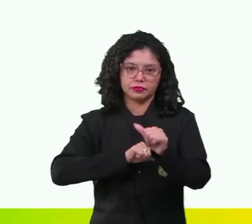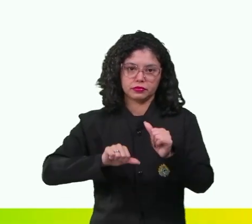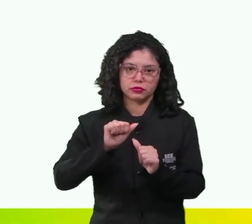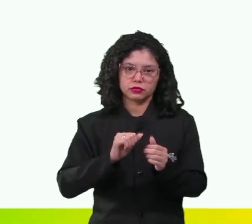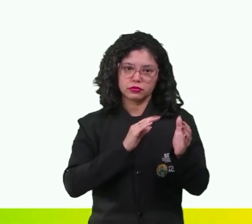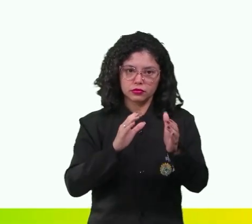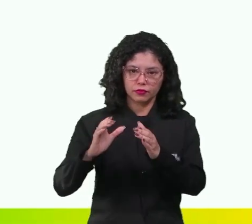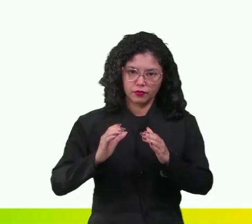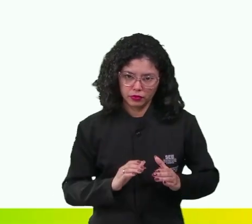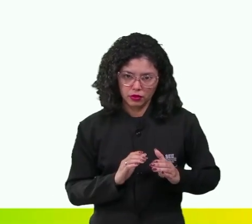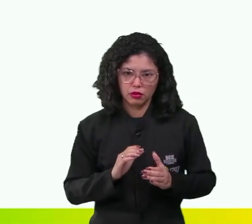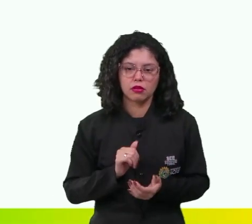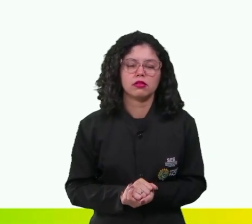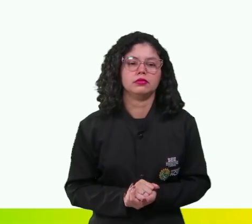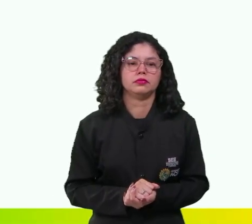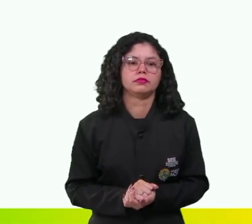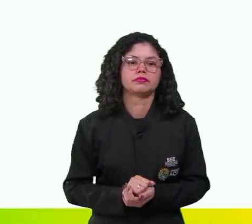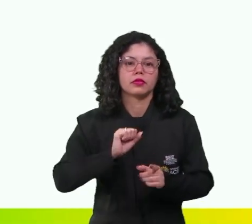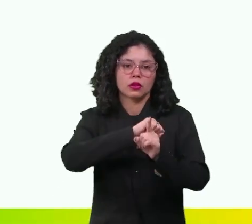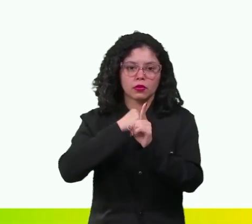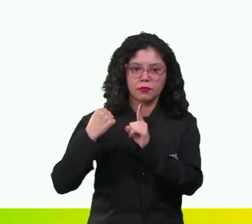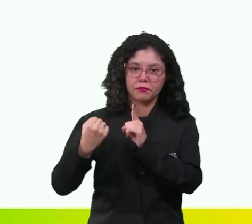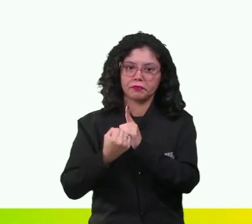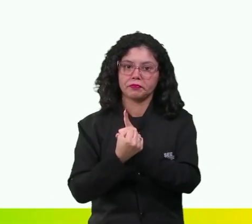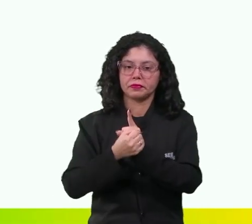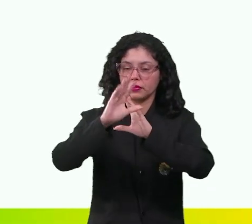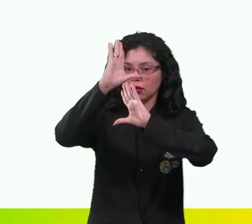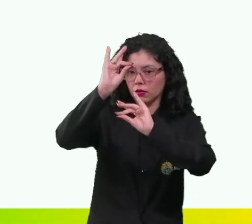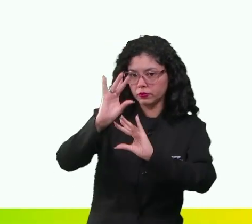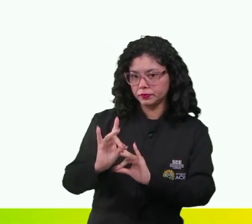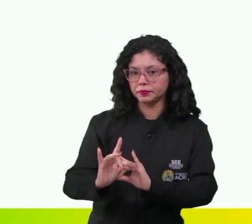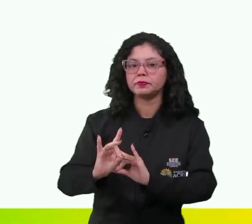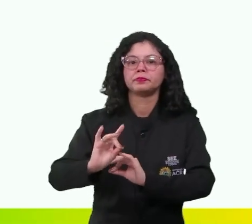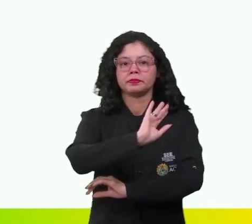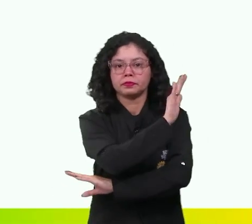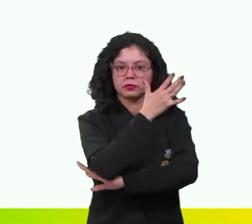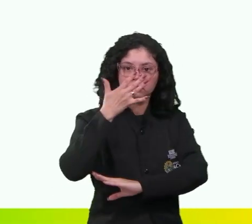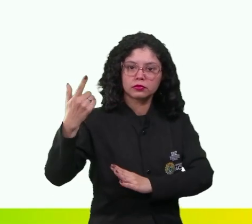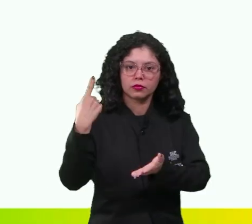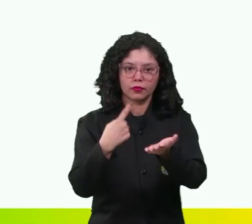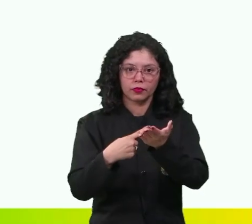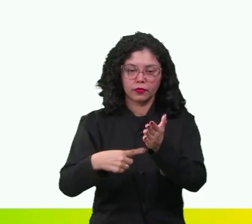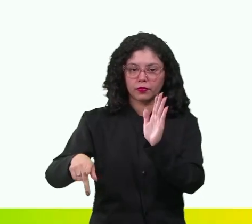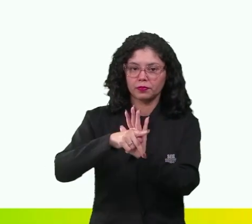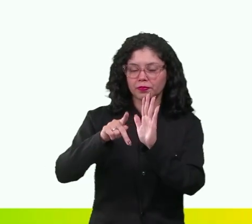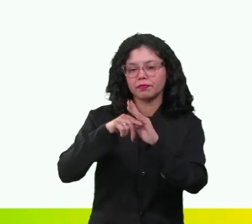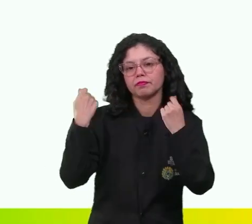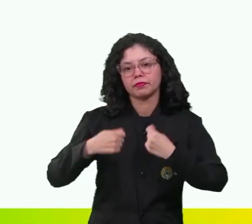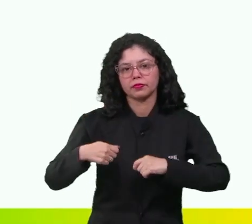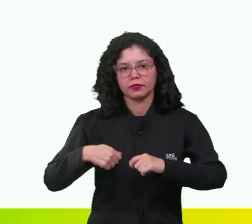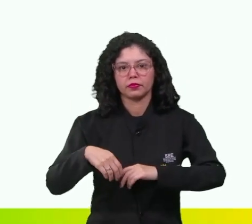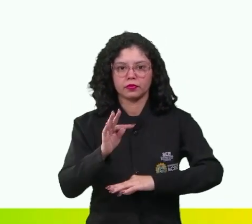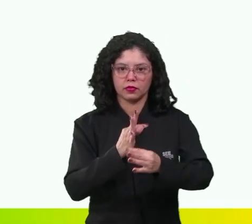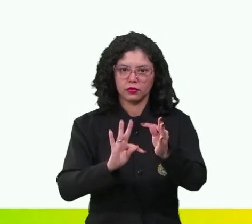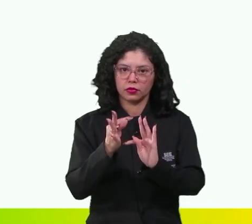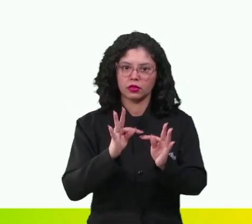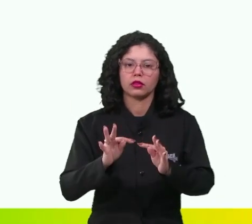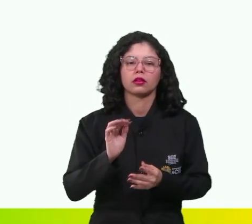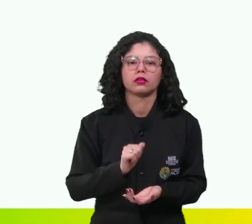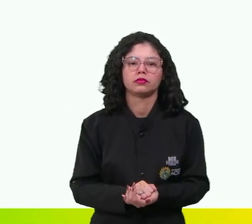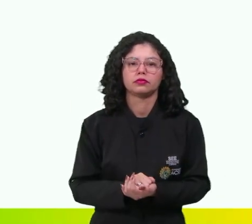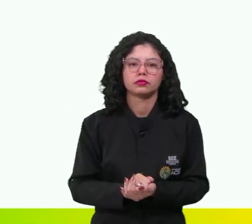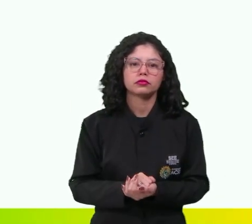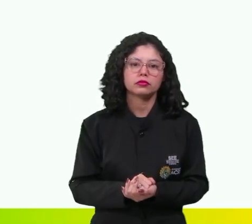transformação do espaço. A sociedade molda a paisagem natural de acordo com suas necessidades